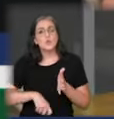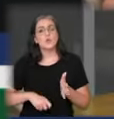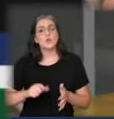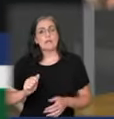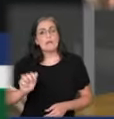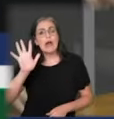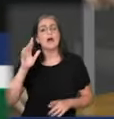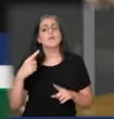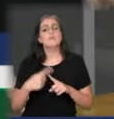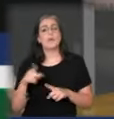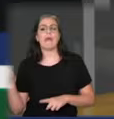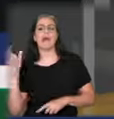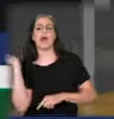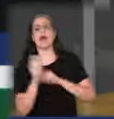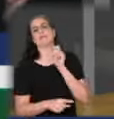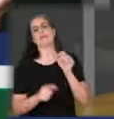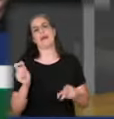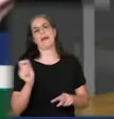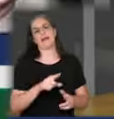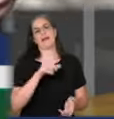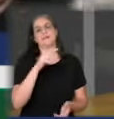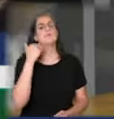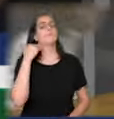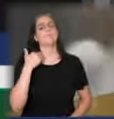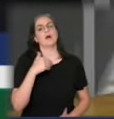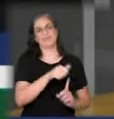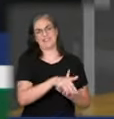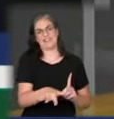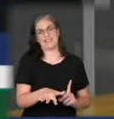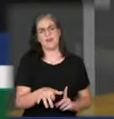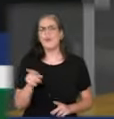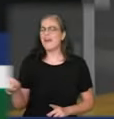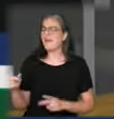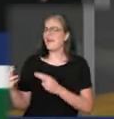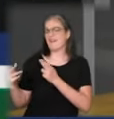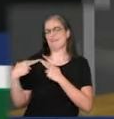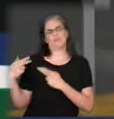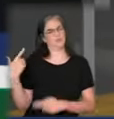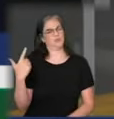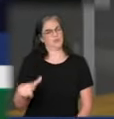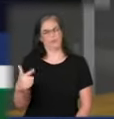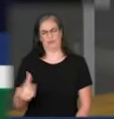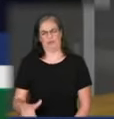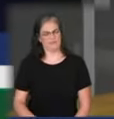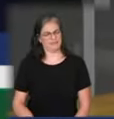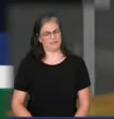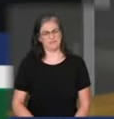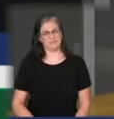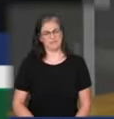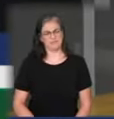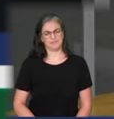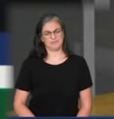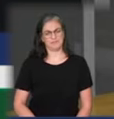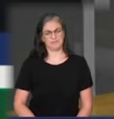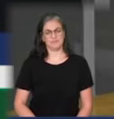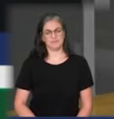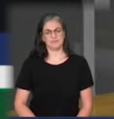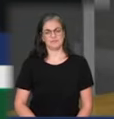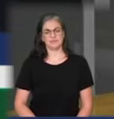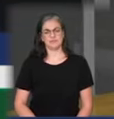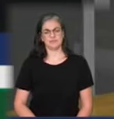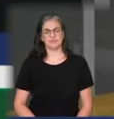Central. É um irresponsável. Se Lula, que era um responsável por todo